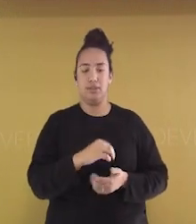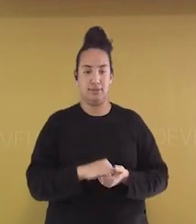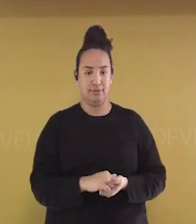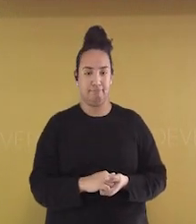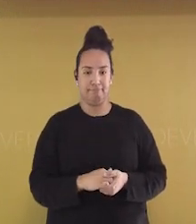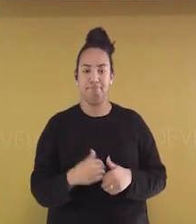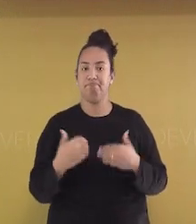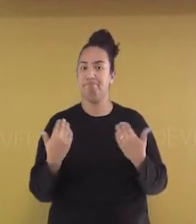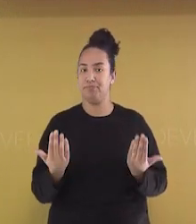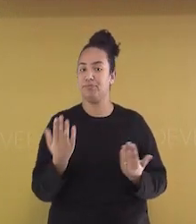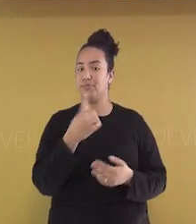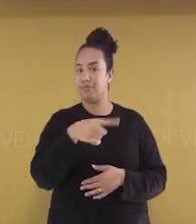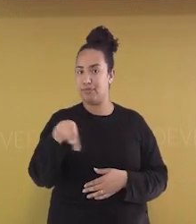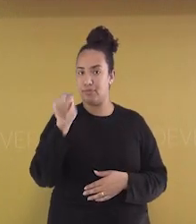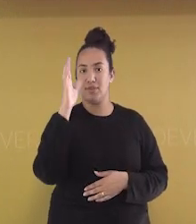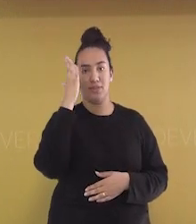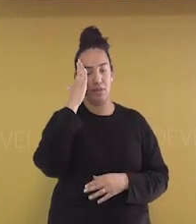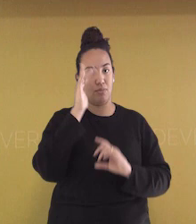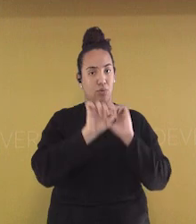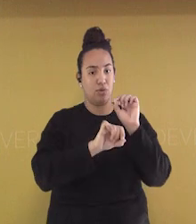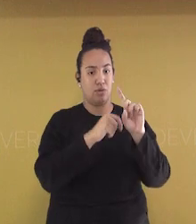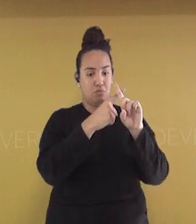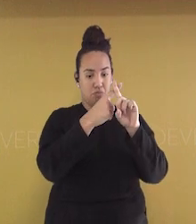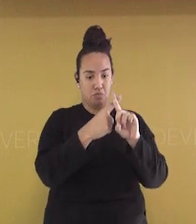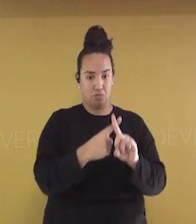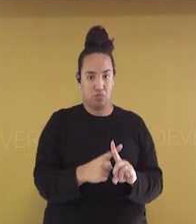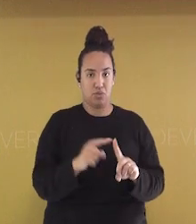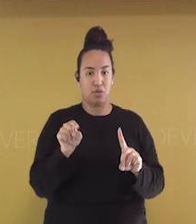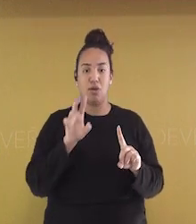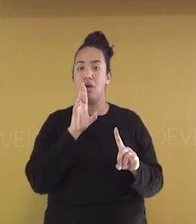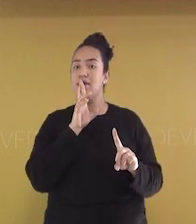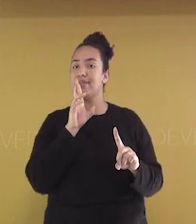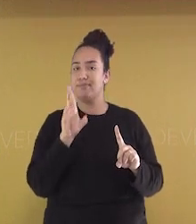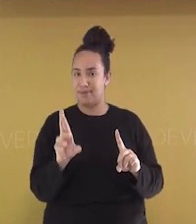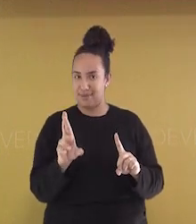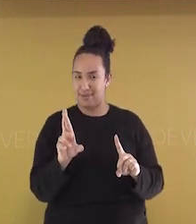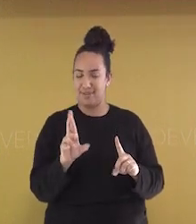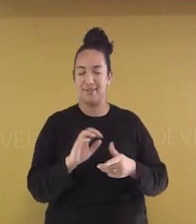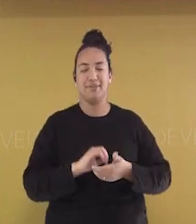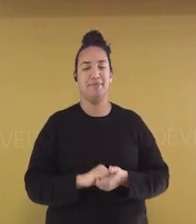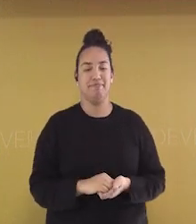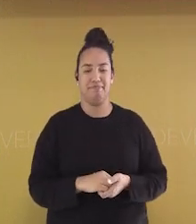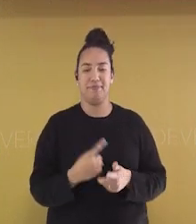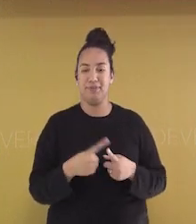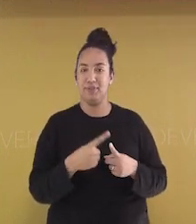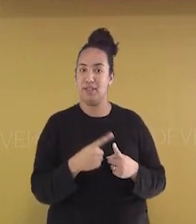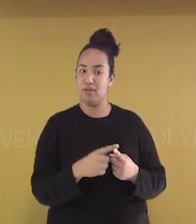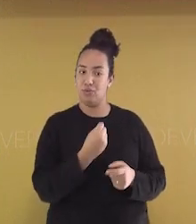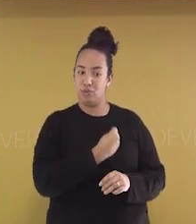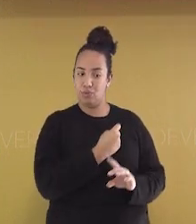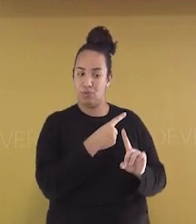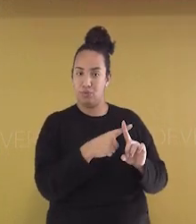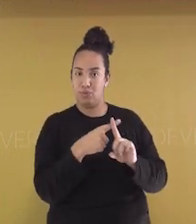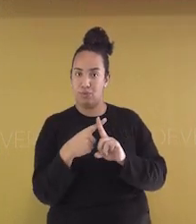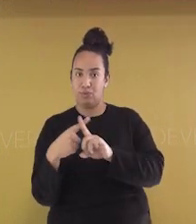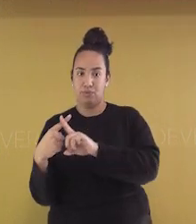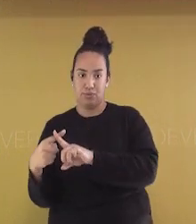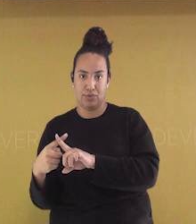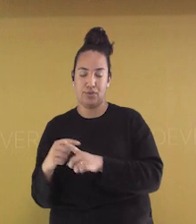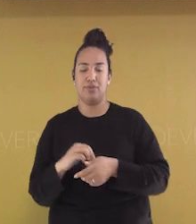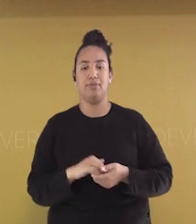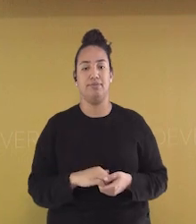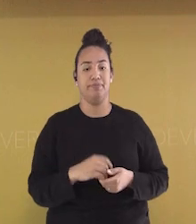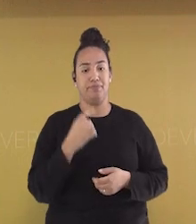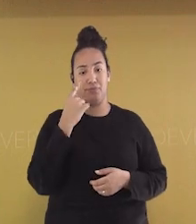3. Já vimos que os múltiplos são os resultados da multiplicação desse número pela sequência numérica,